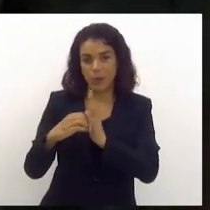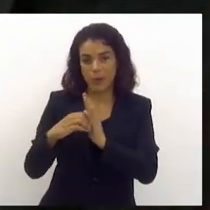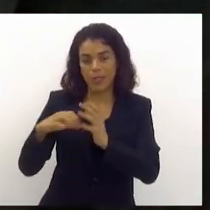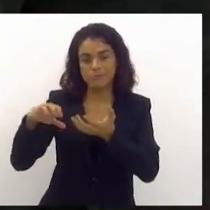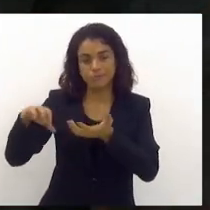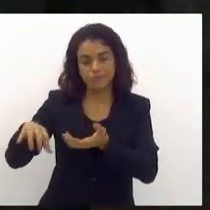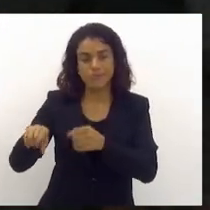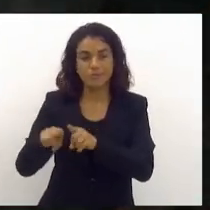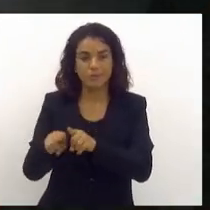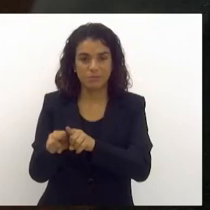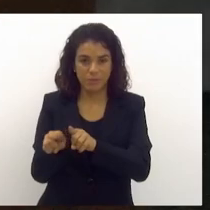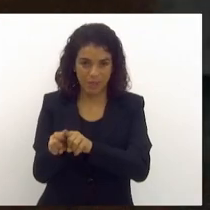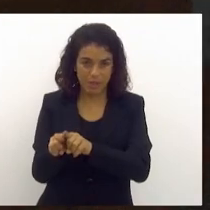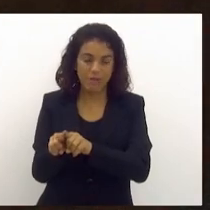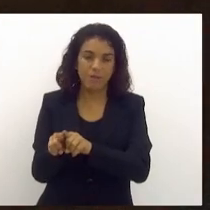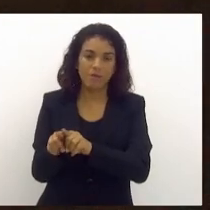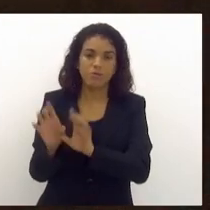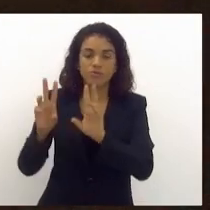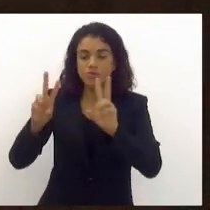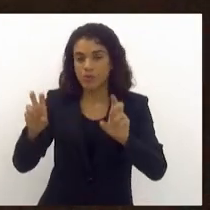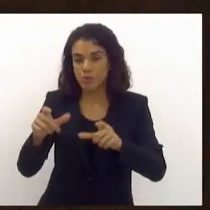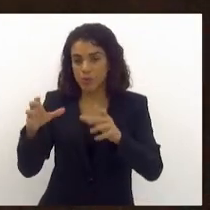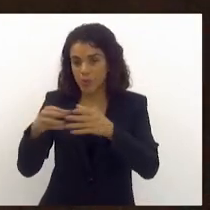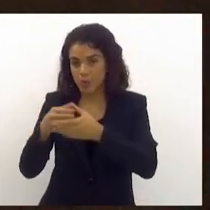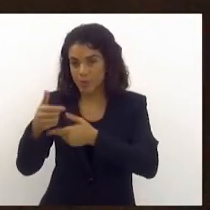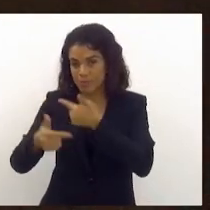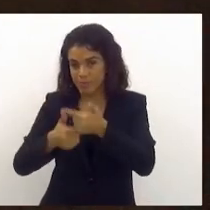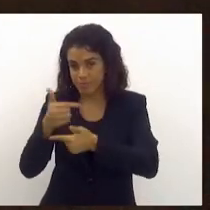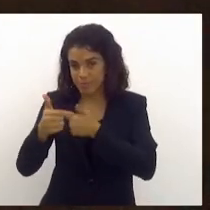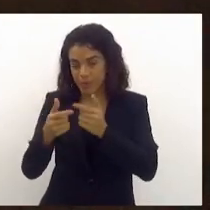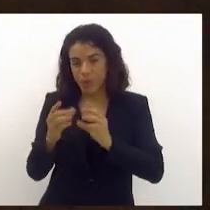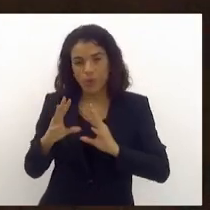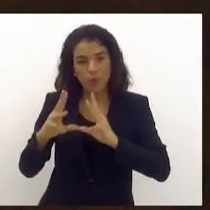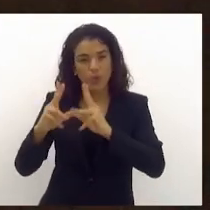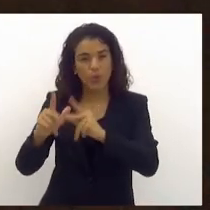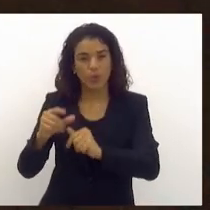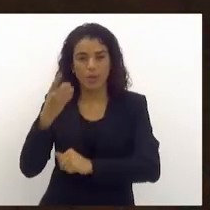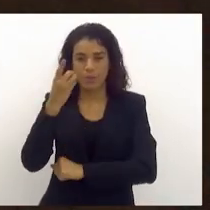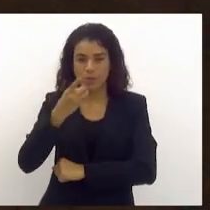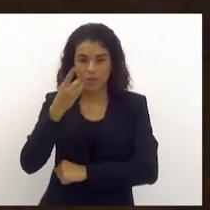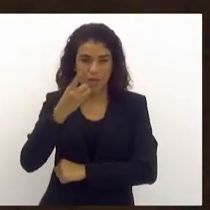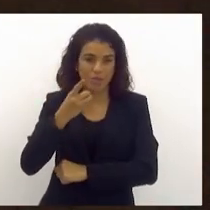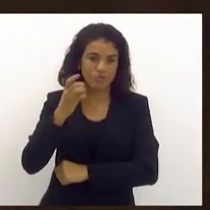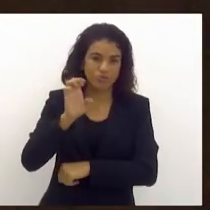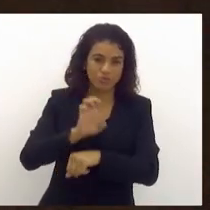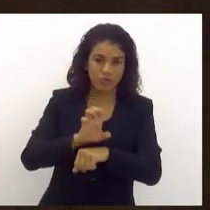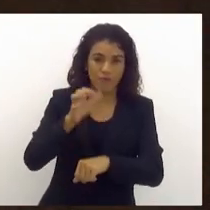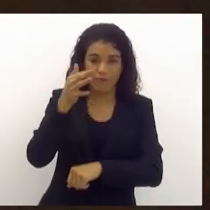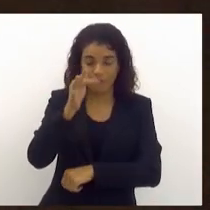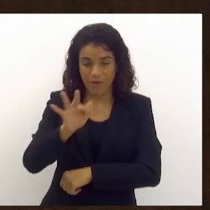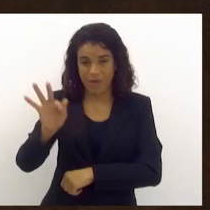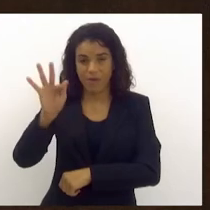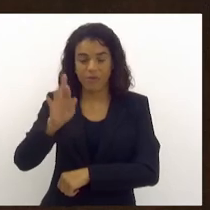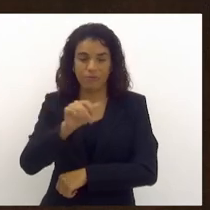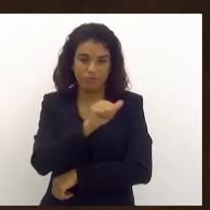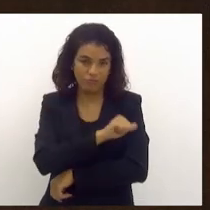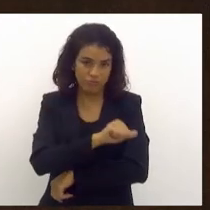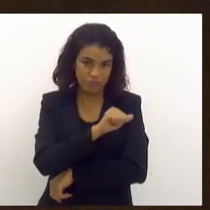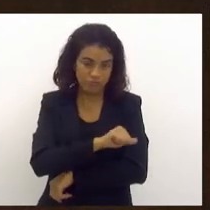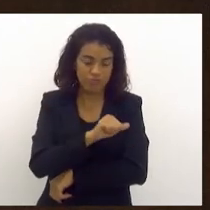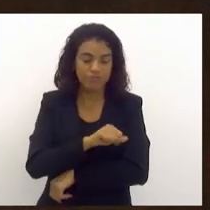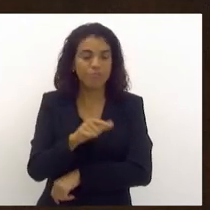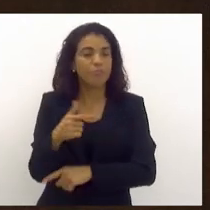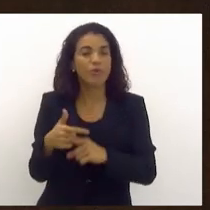sugestões dessa frente parlamentar, a de todos os deputados federais do Rio de Janeiro, porque é uma coisa